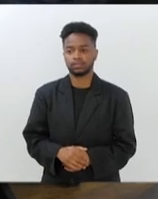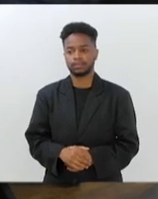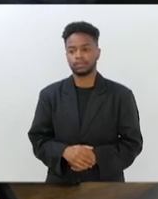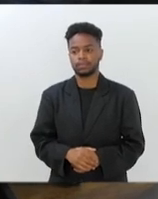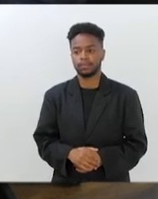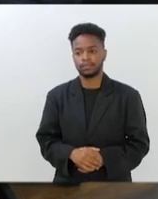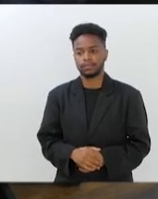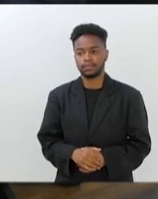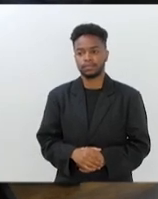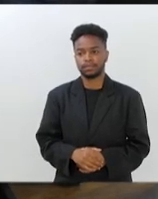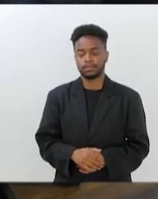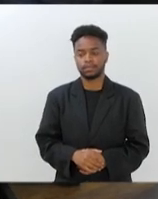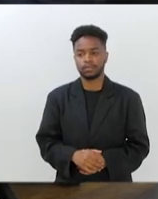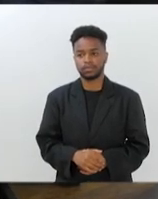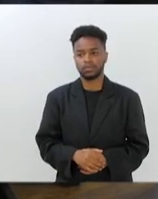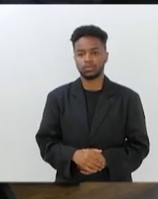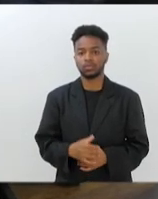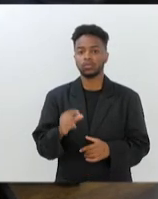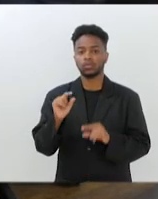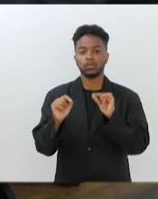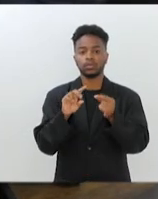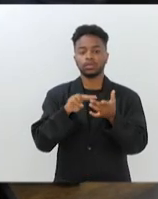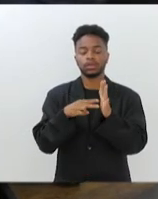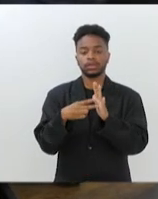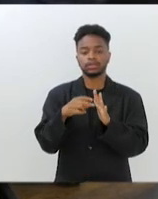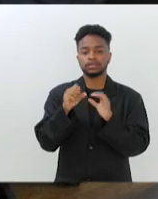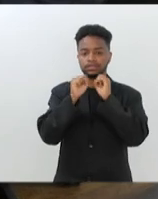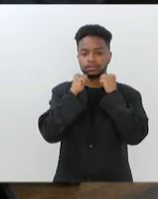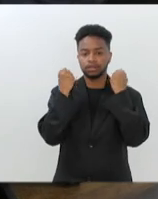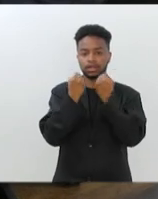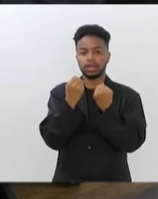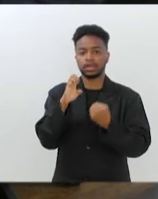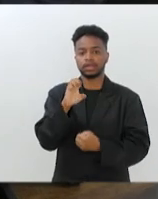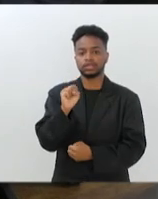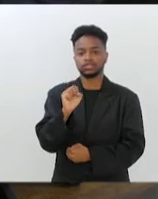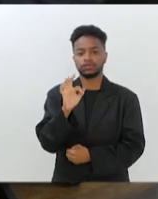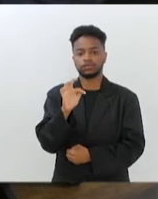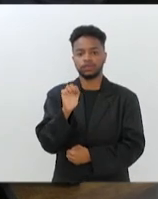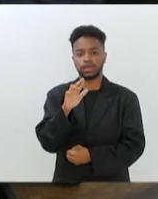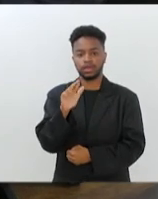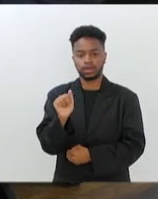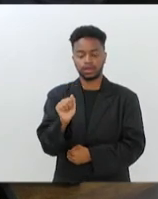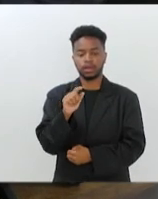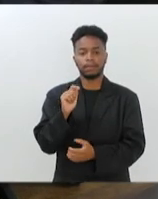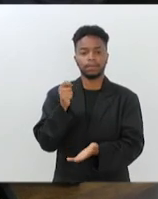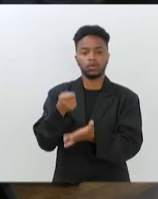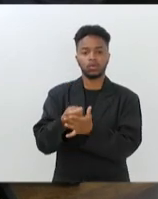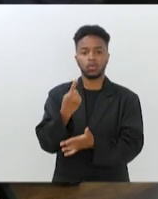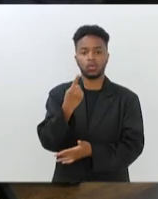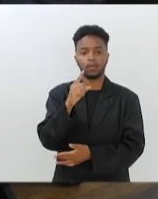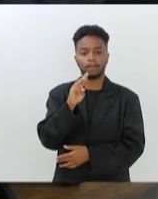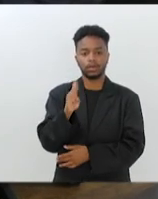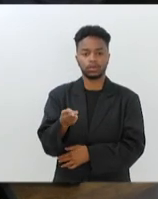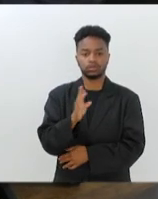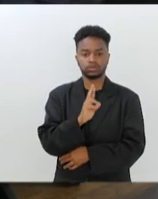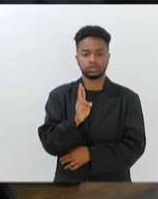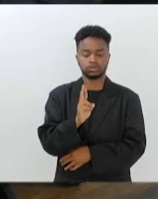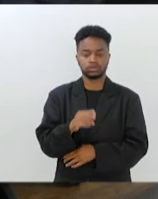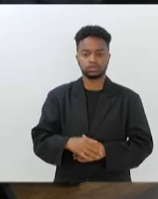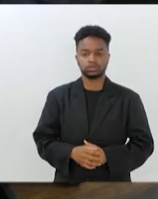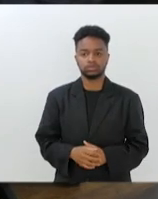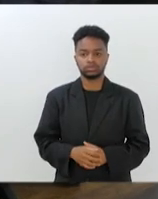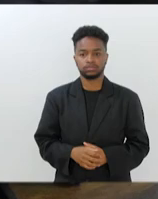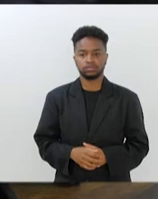sorteado que que é o seminário Esfera do Rio de Janeiro 2024 a cedade botou R 1 milhão deais